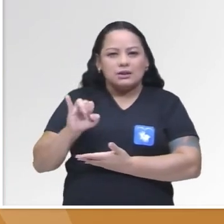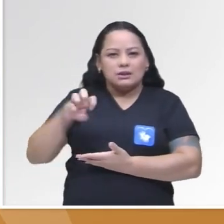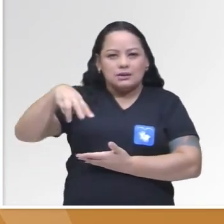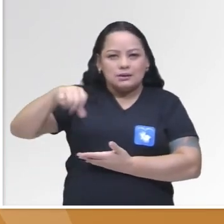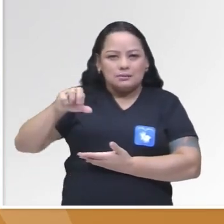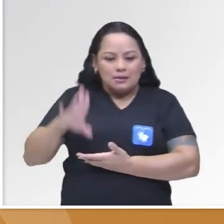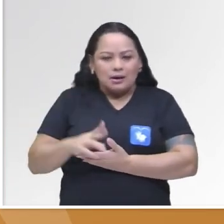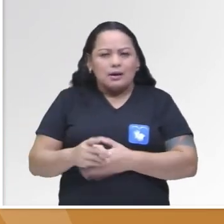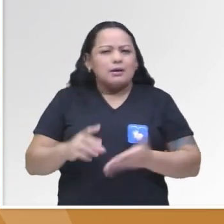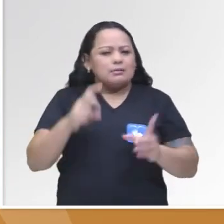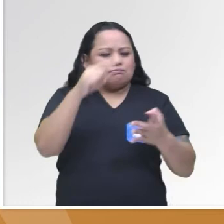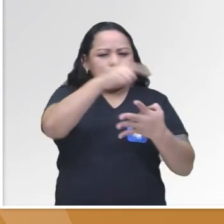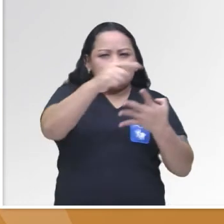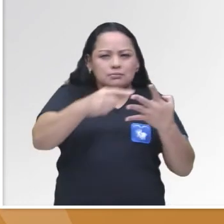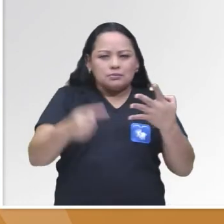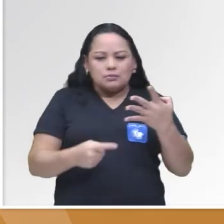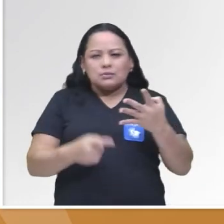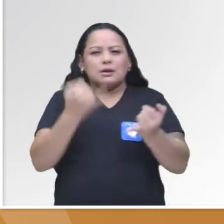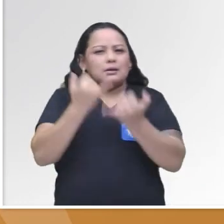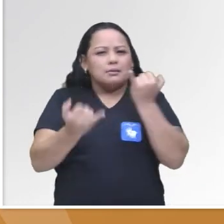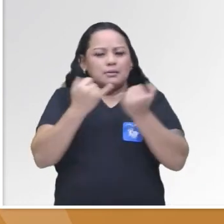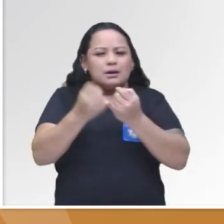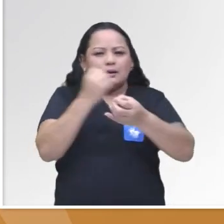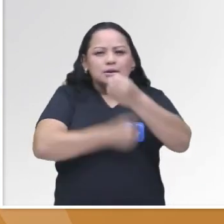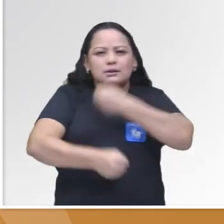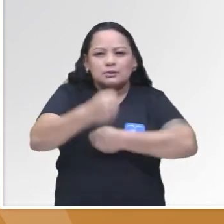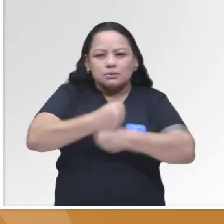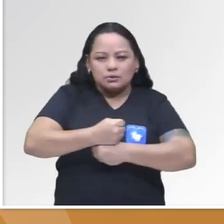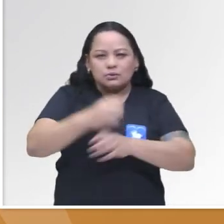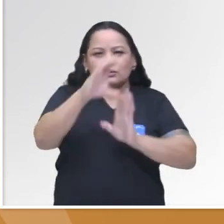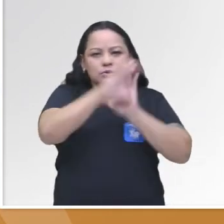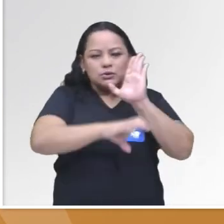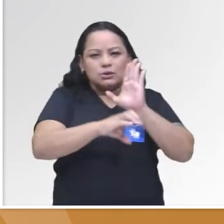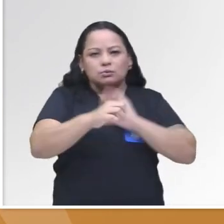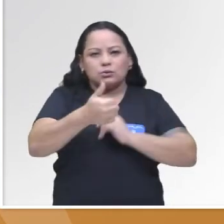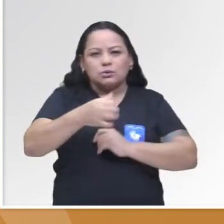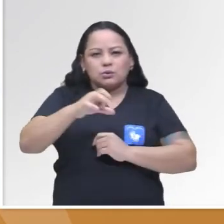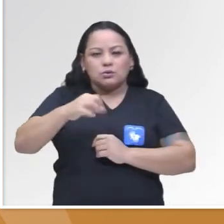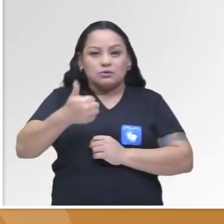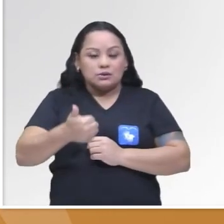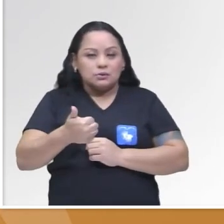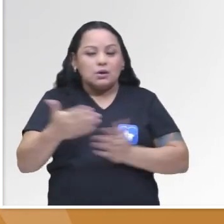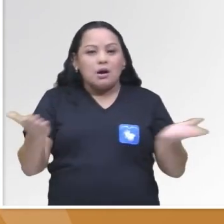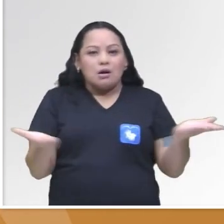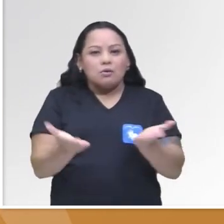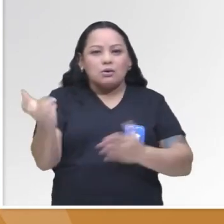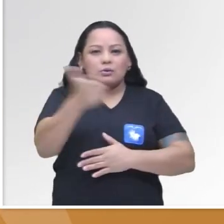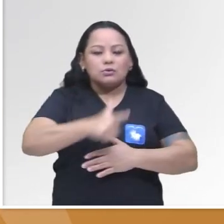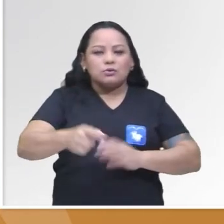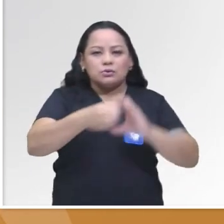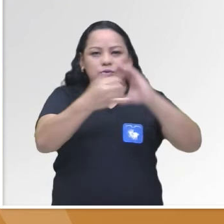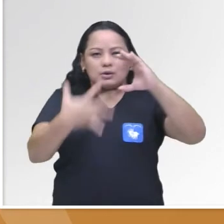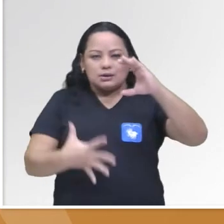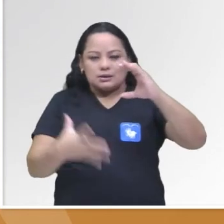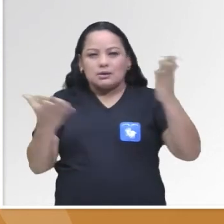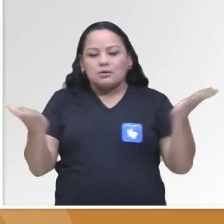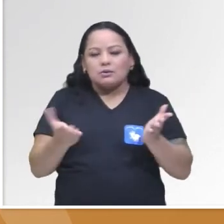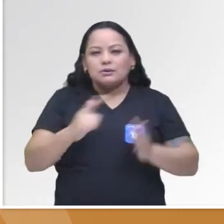elementos semelhantes à Constituição de 1891. Continuando, vamos ver mais algumas características desse